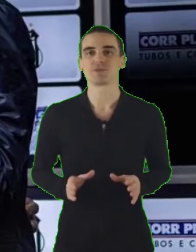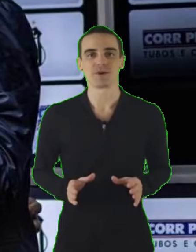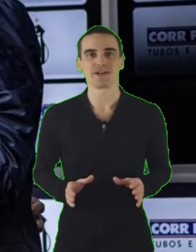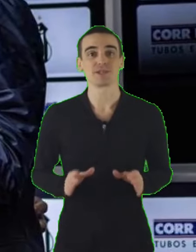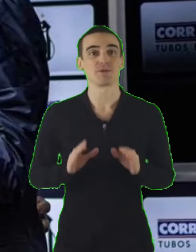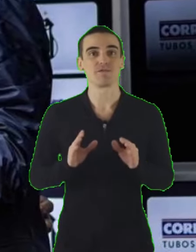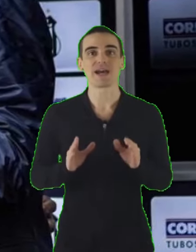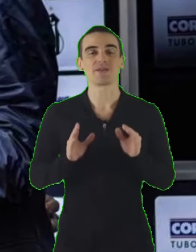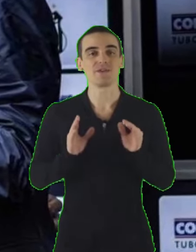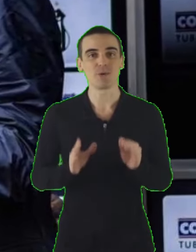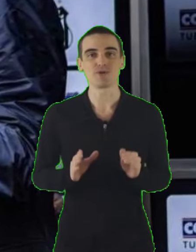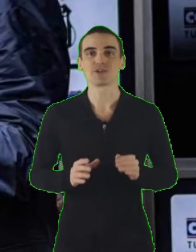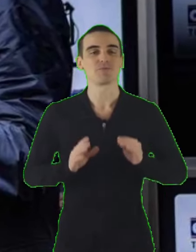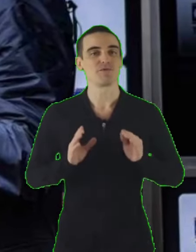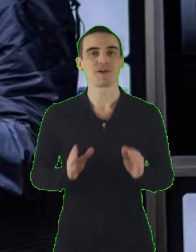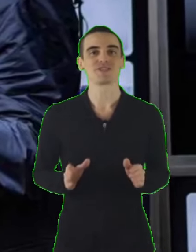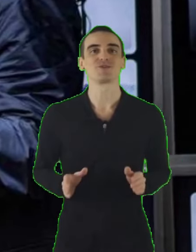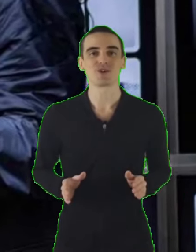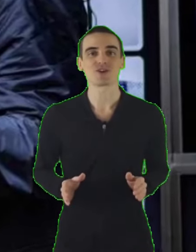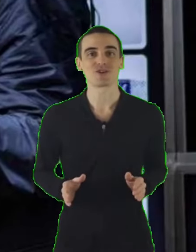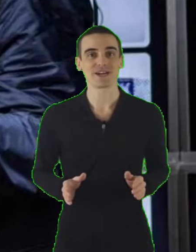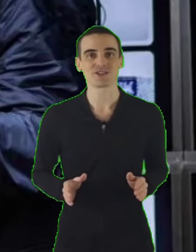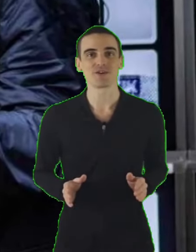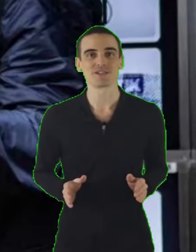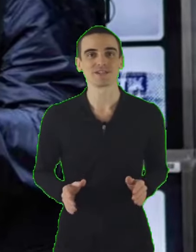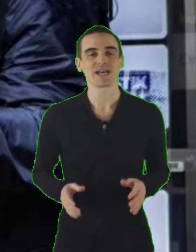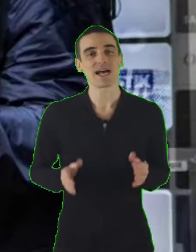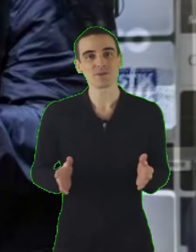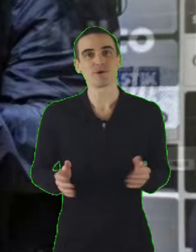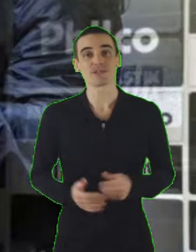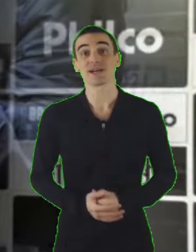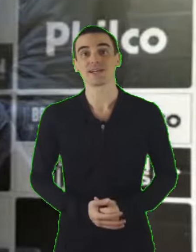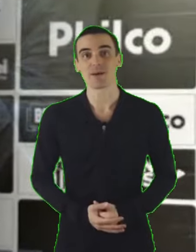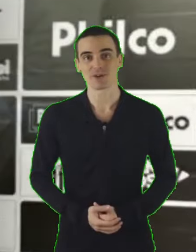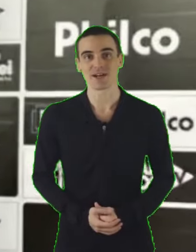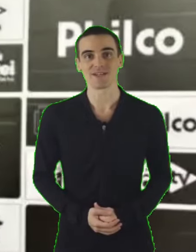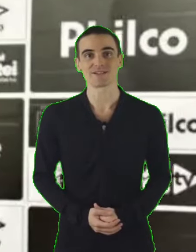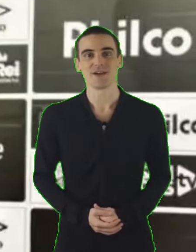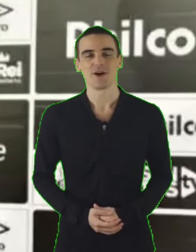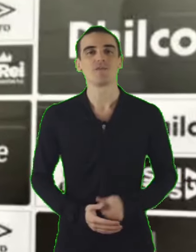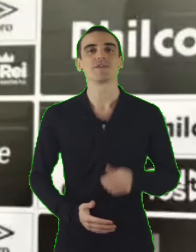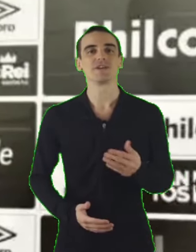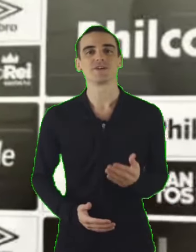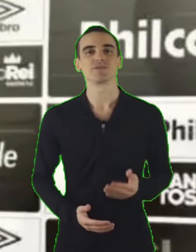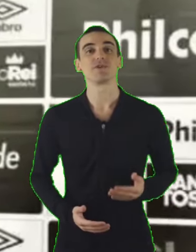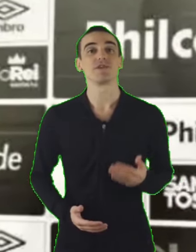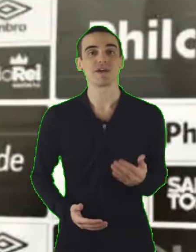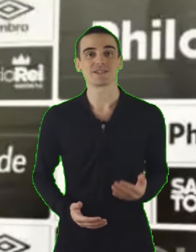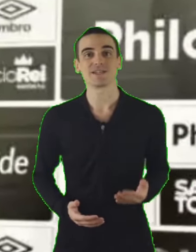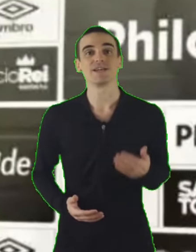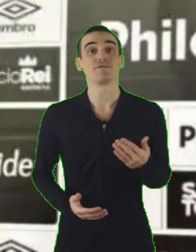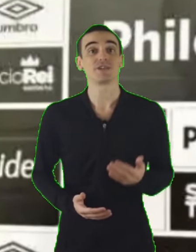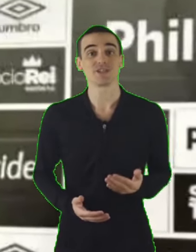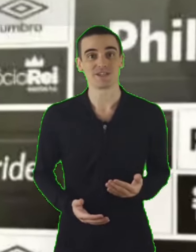Jean Lucas. Com um desempenho destacado no Santos, Jean Lucas despertou o interesse do Cruzeiro, que busca reforçar seu elenco para a próxima